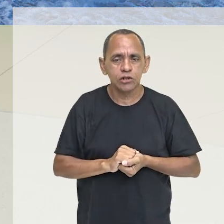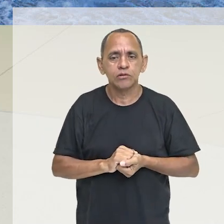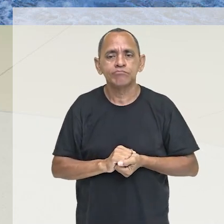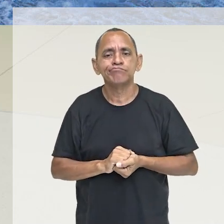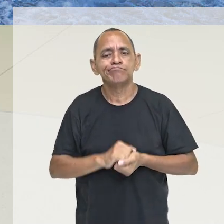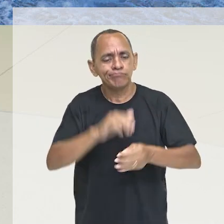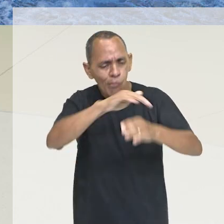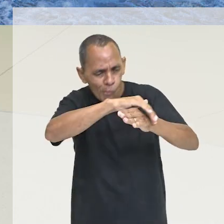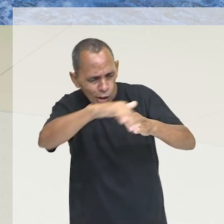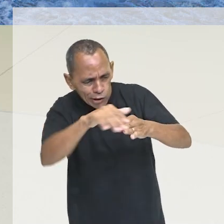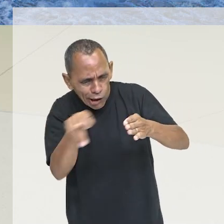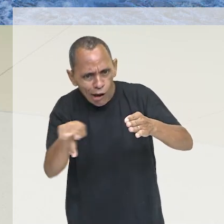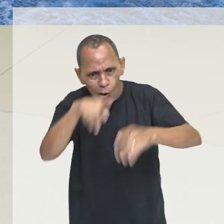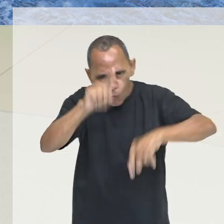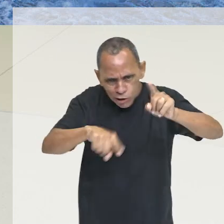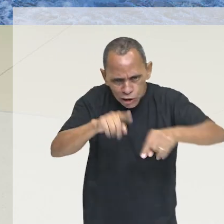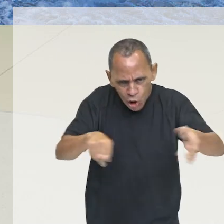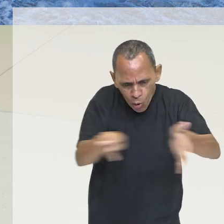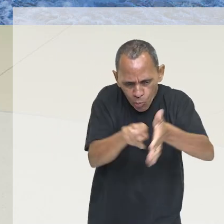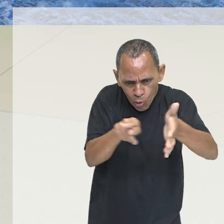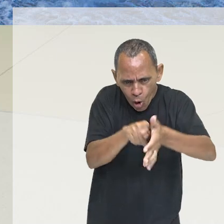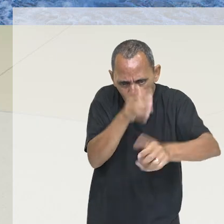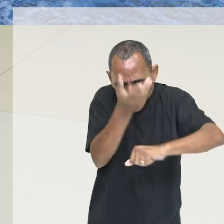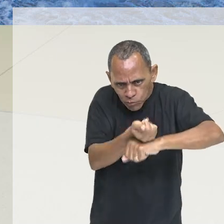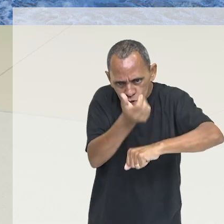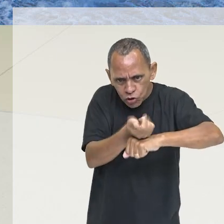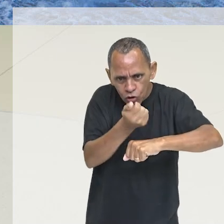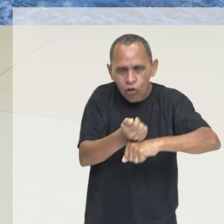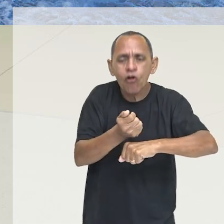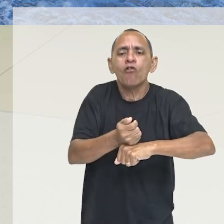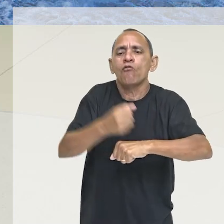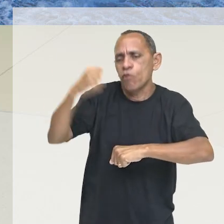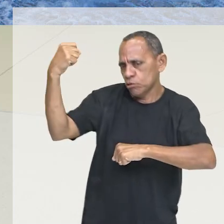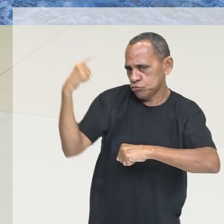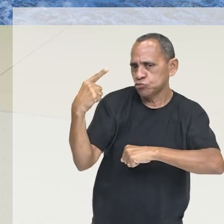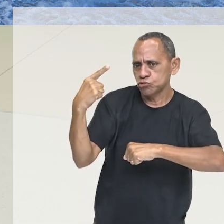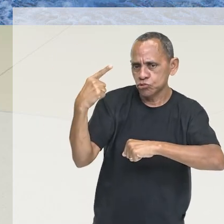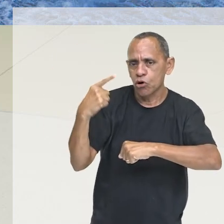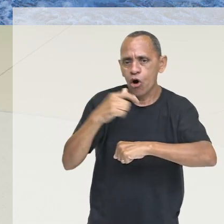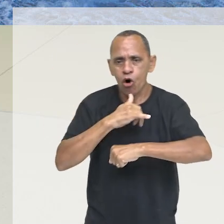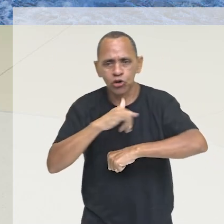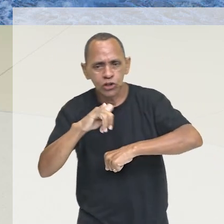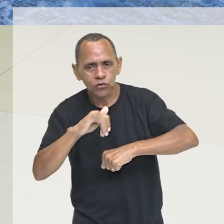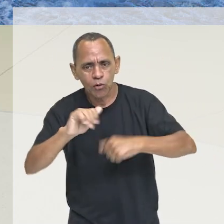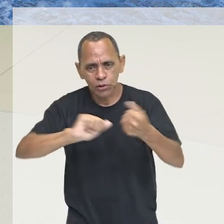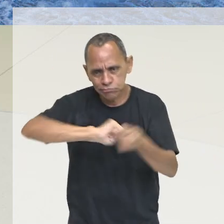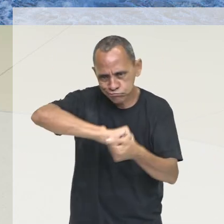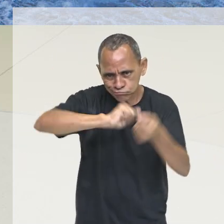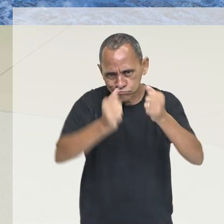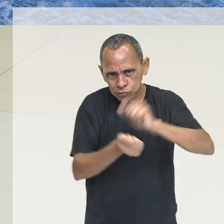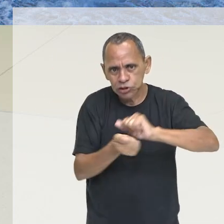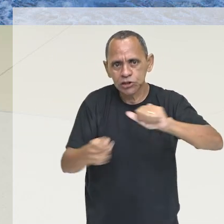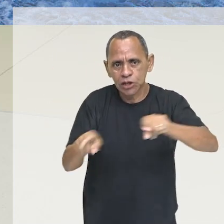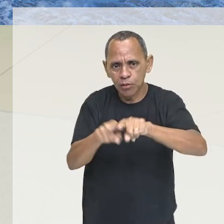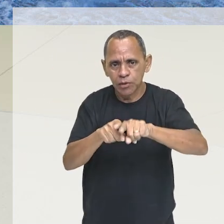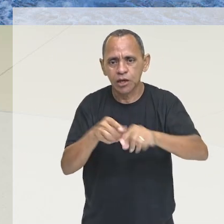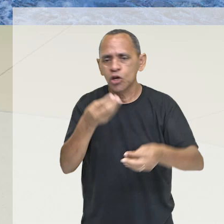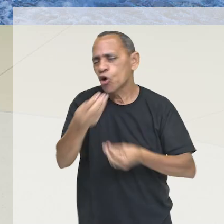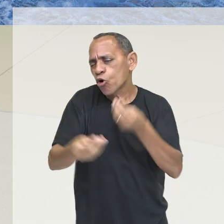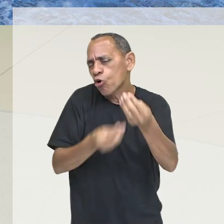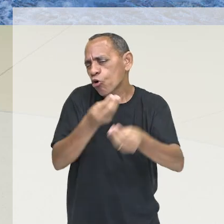fotovoltaica, até então não se acreditava. Depois que aconteceram várias situações, como surgiu aí